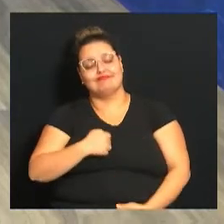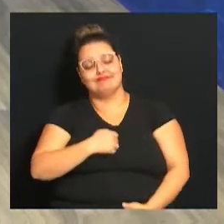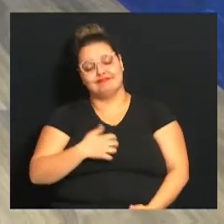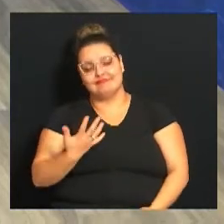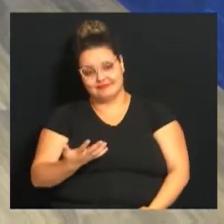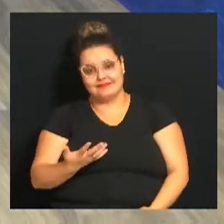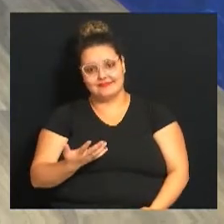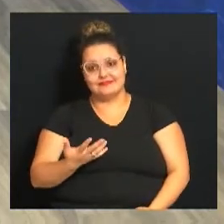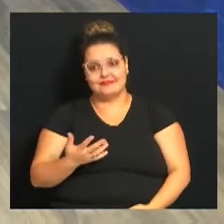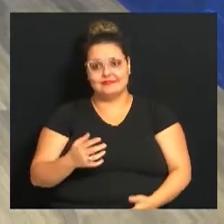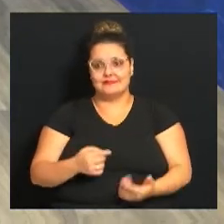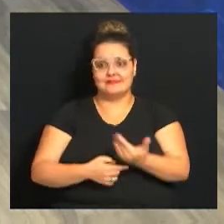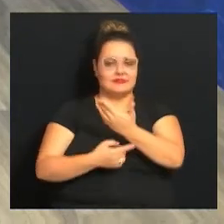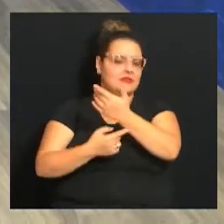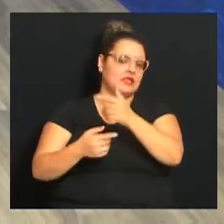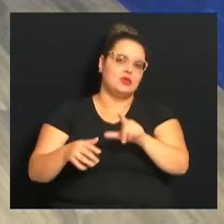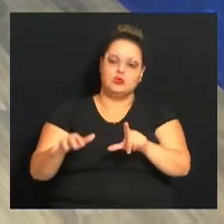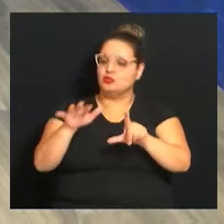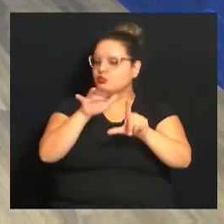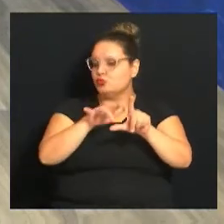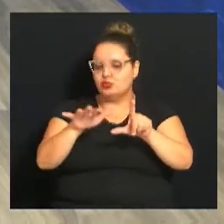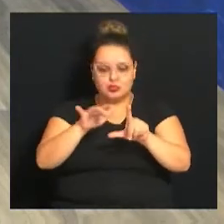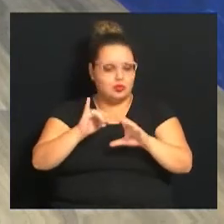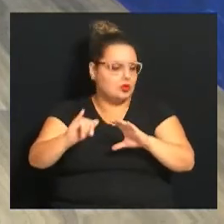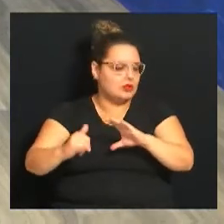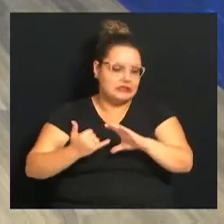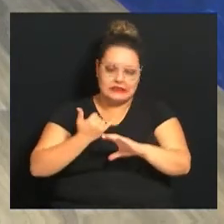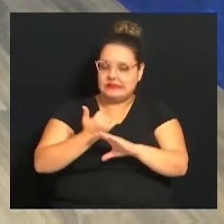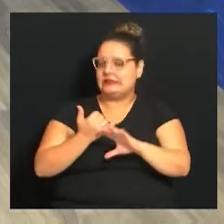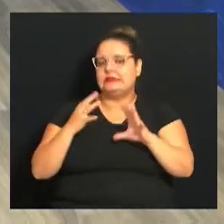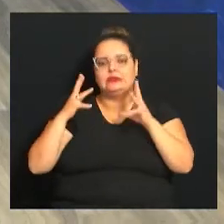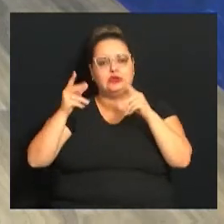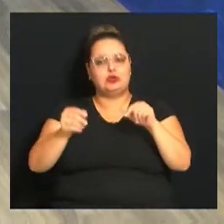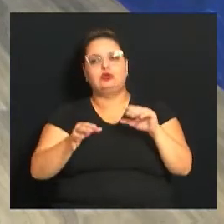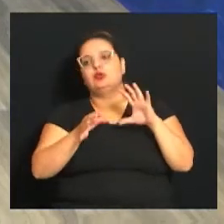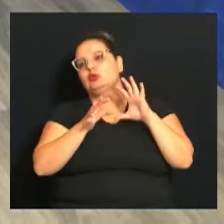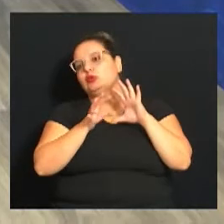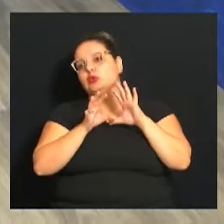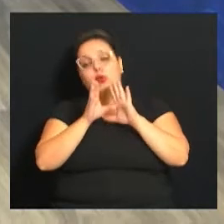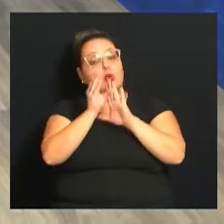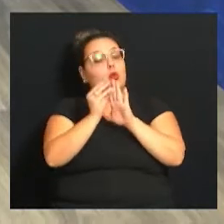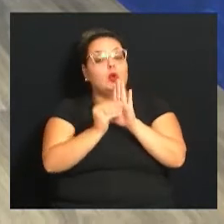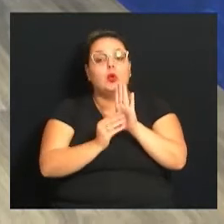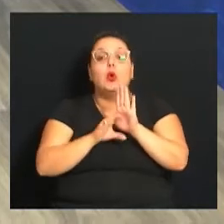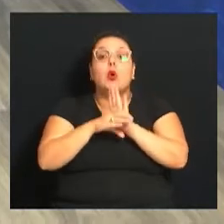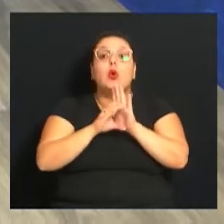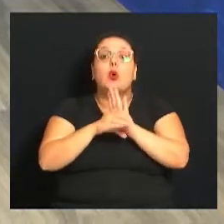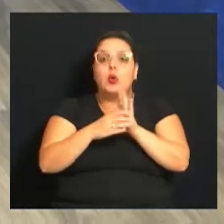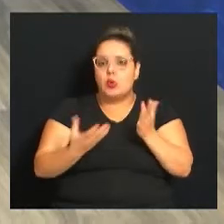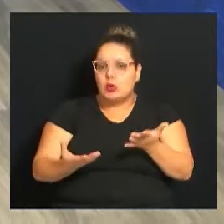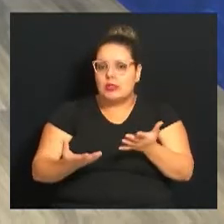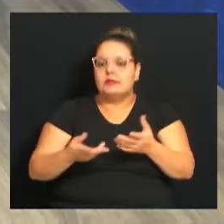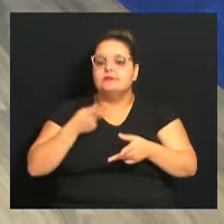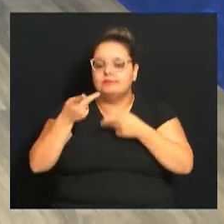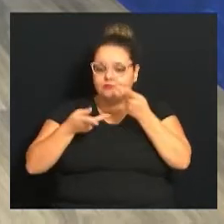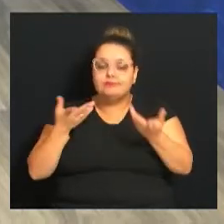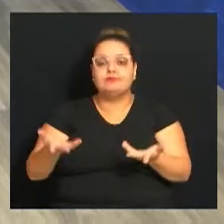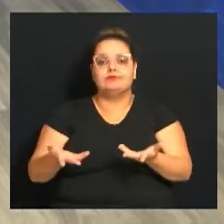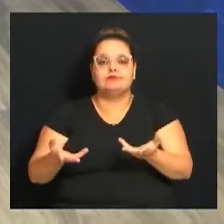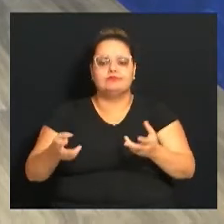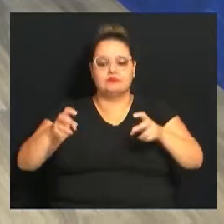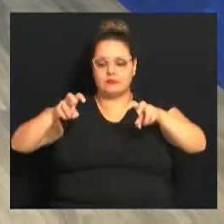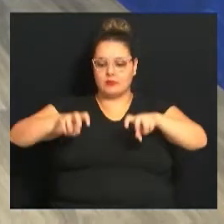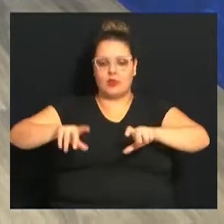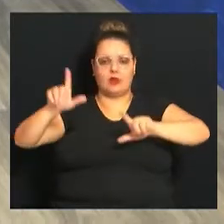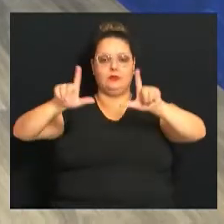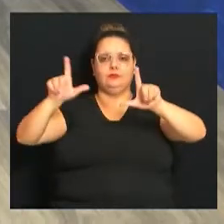tecnologia, streaming, YouTube, esse conceito que você citou mesmo, que ninguém mais senta agora para assistir televisão durante